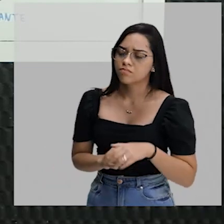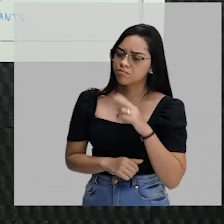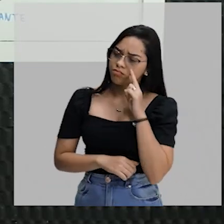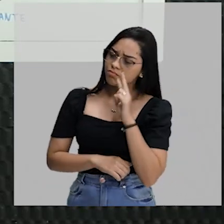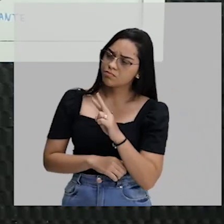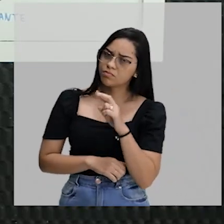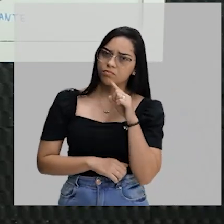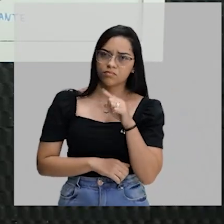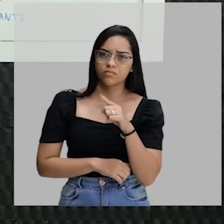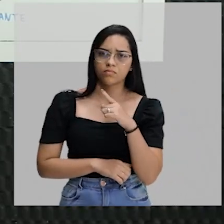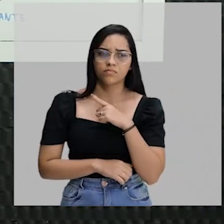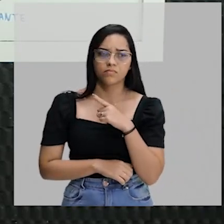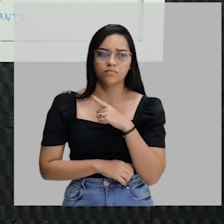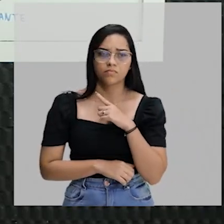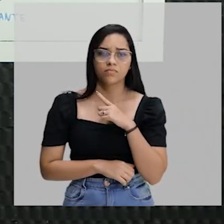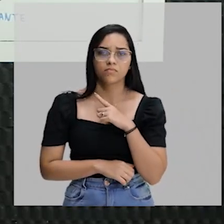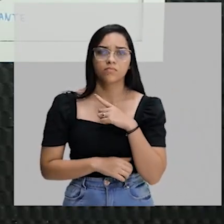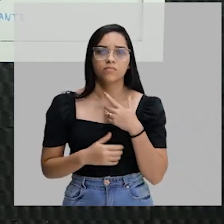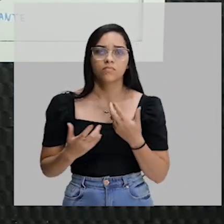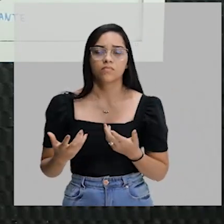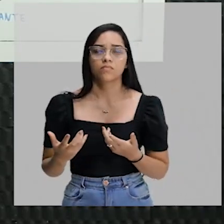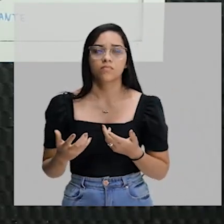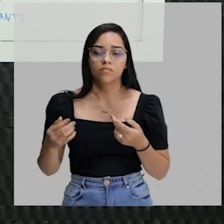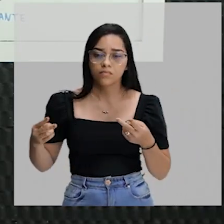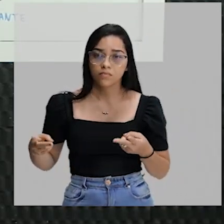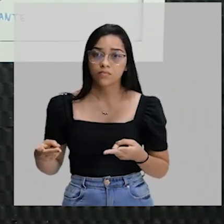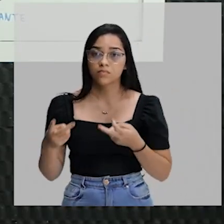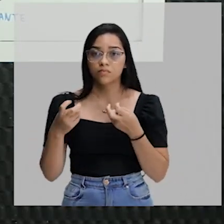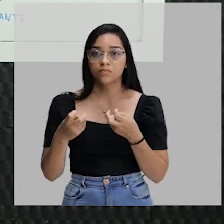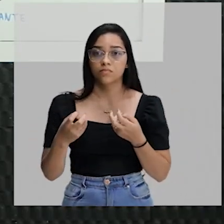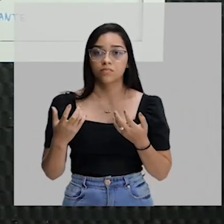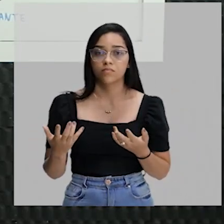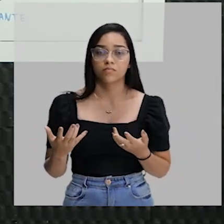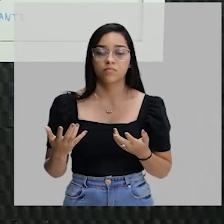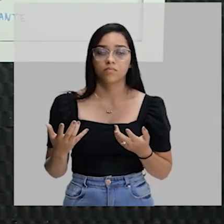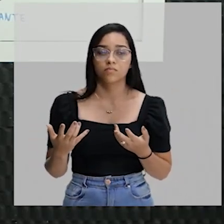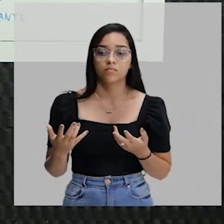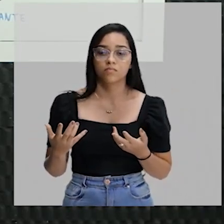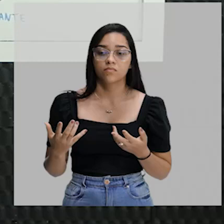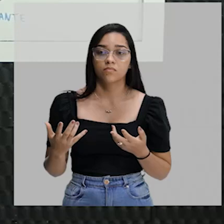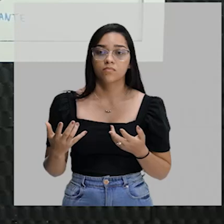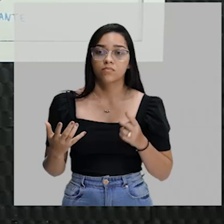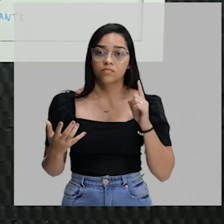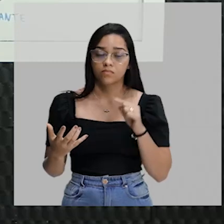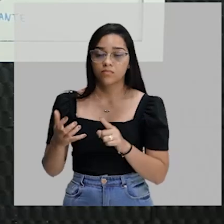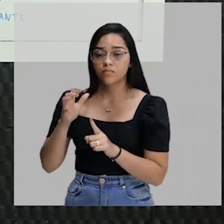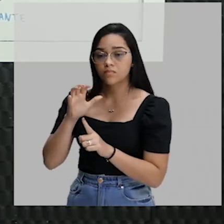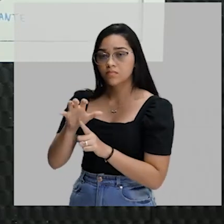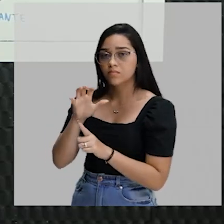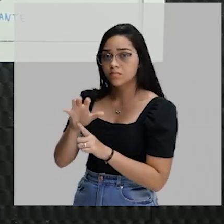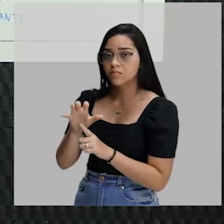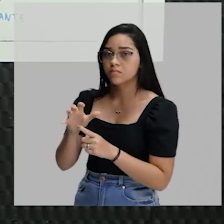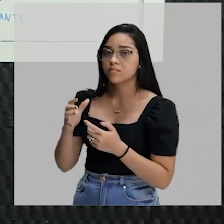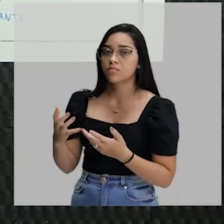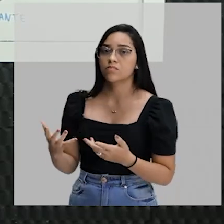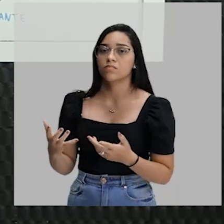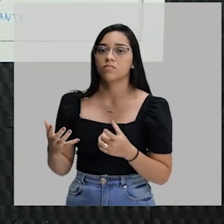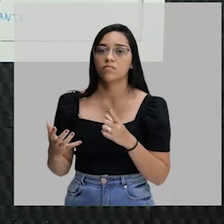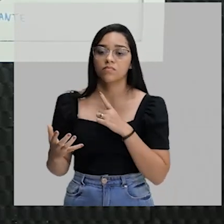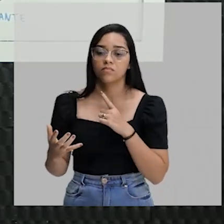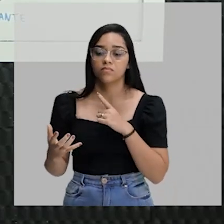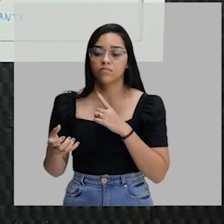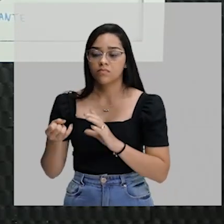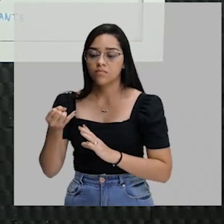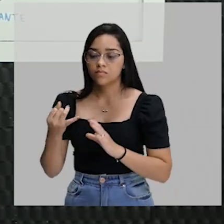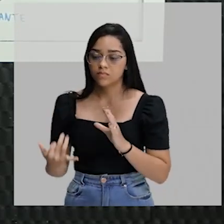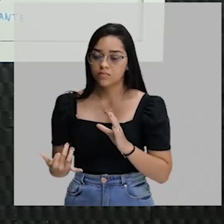que você olhar para um heredograma e perceber que os indivíduos que são afetados, essa